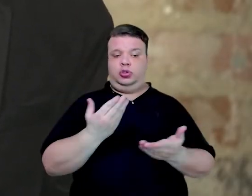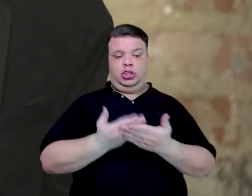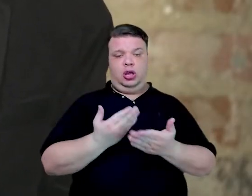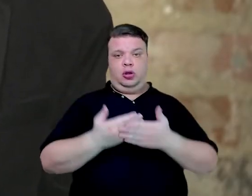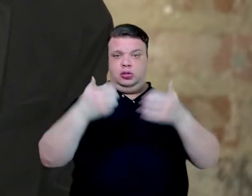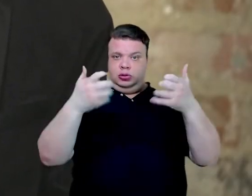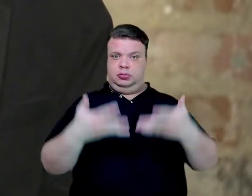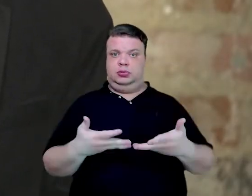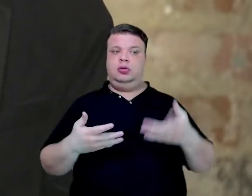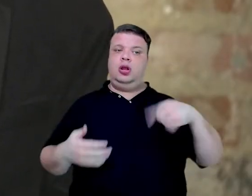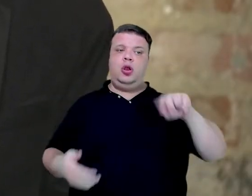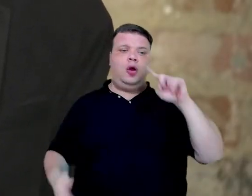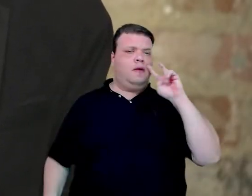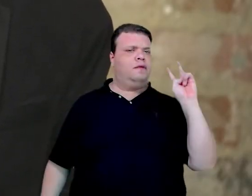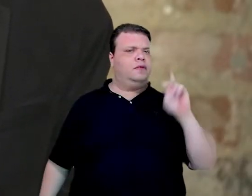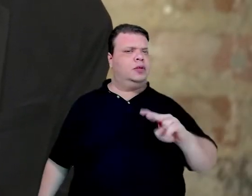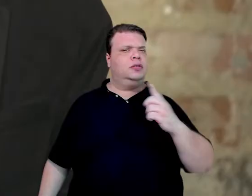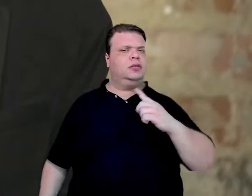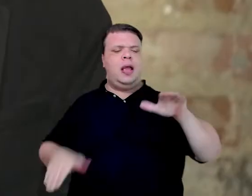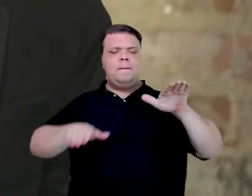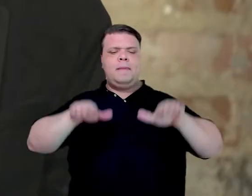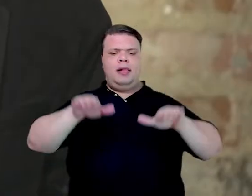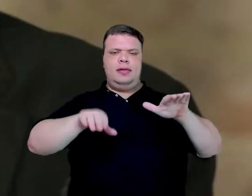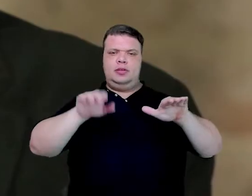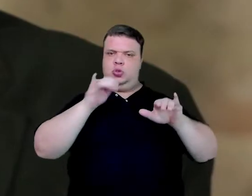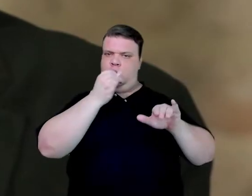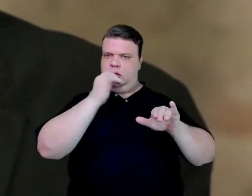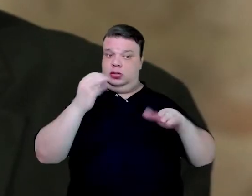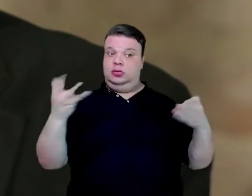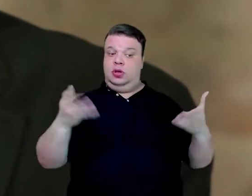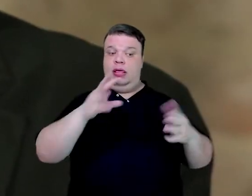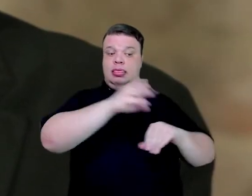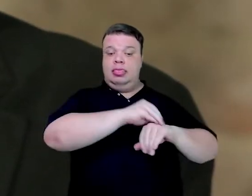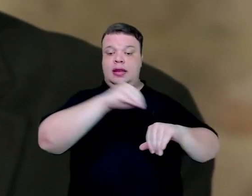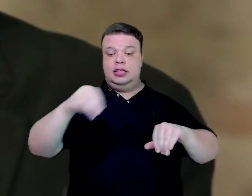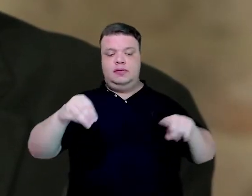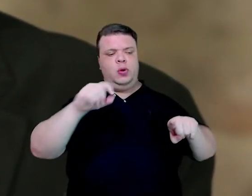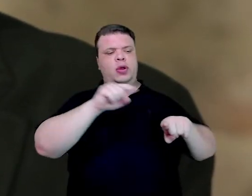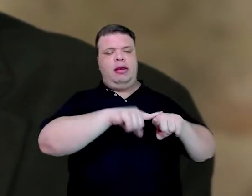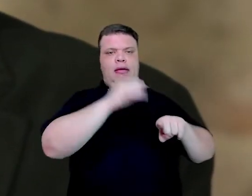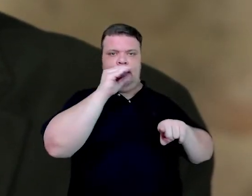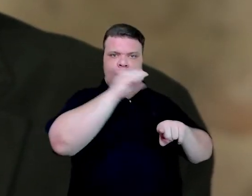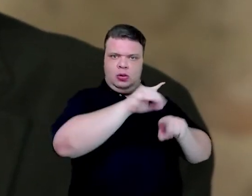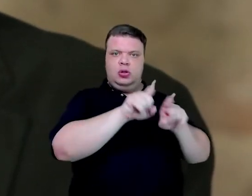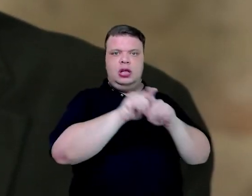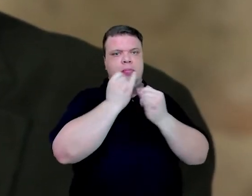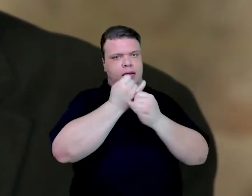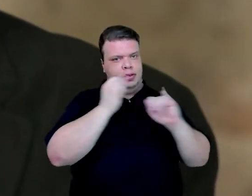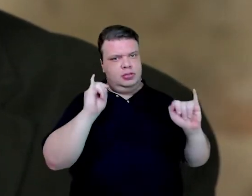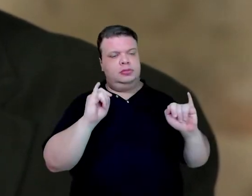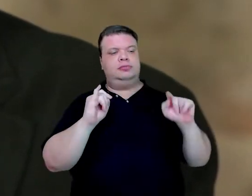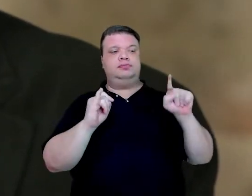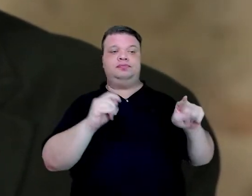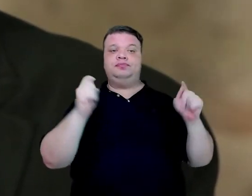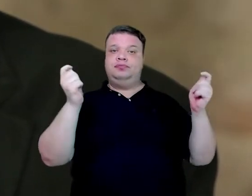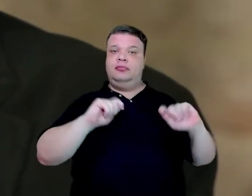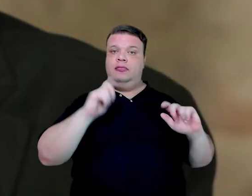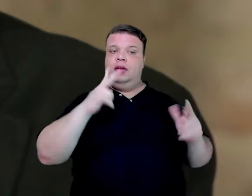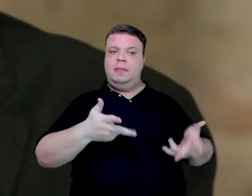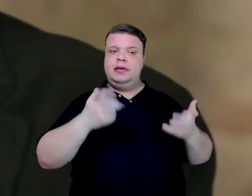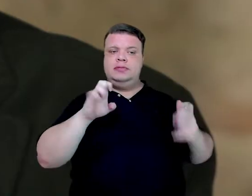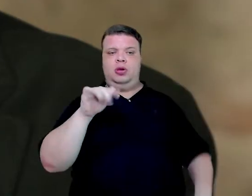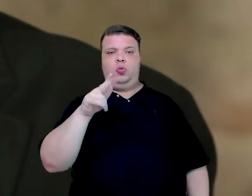melhor sobre isso na aula de modos de variabilidade climática. Em resumo, em nossa aula de hoje, vimos que há um